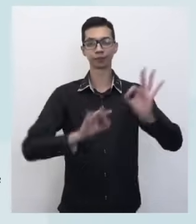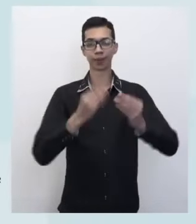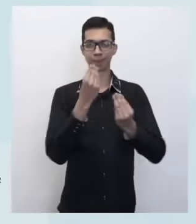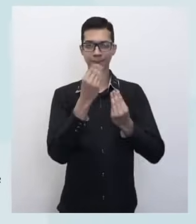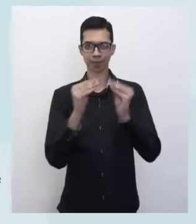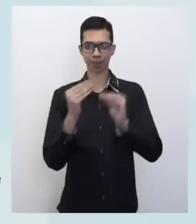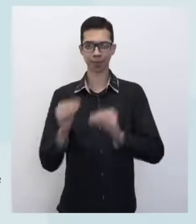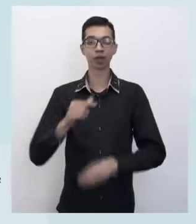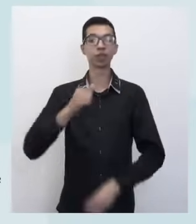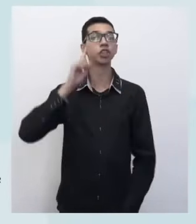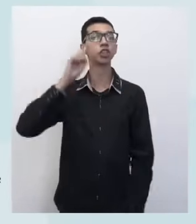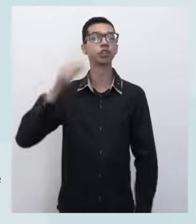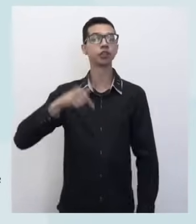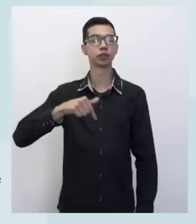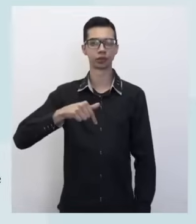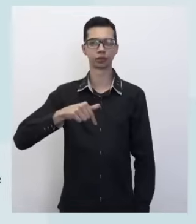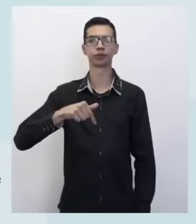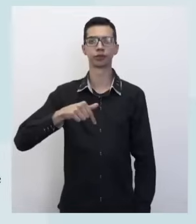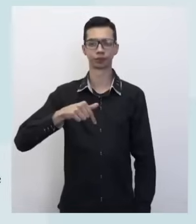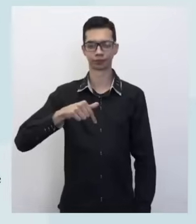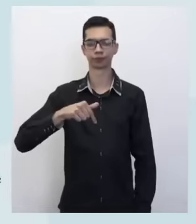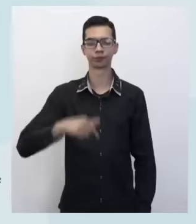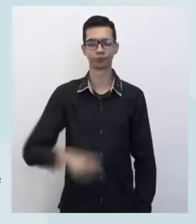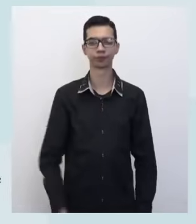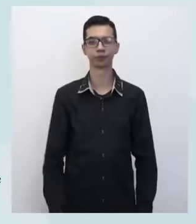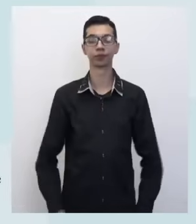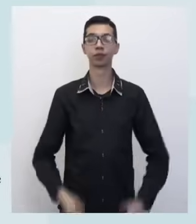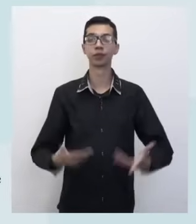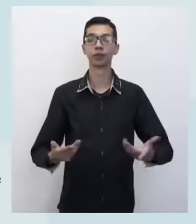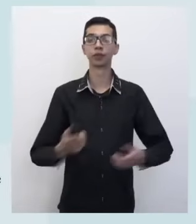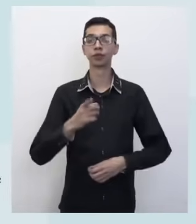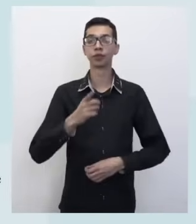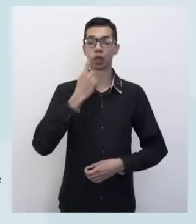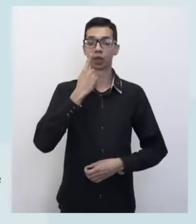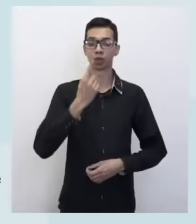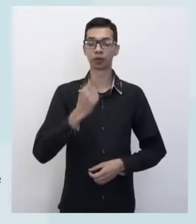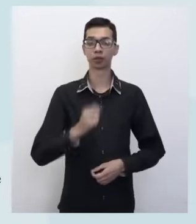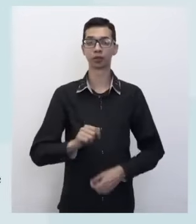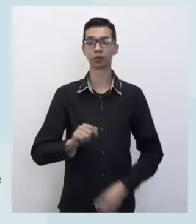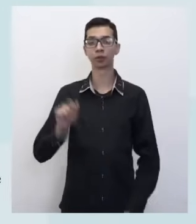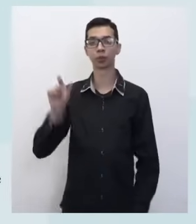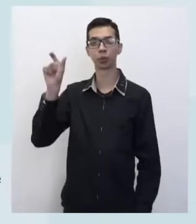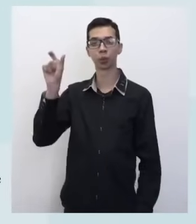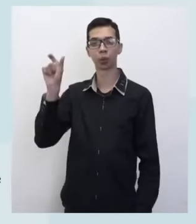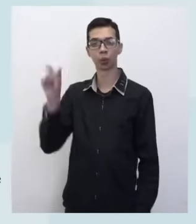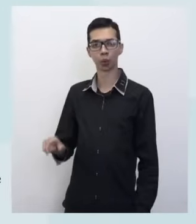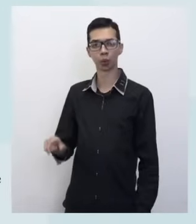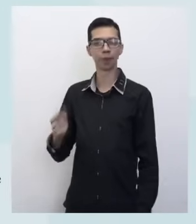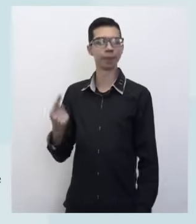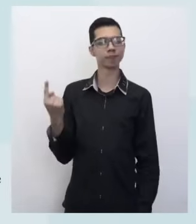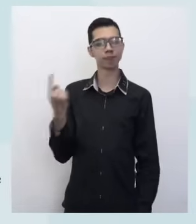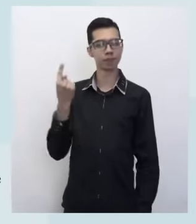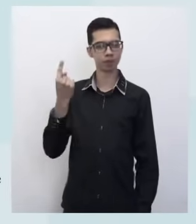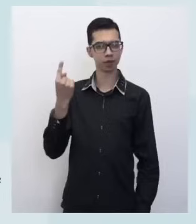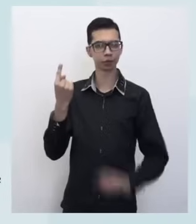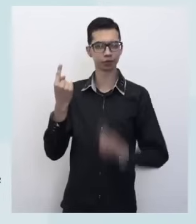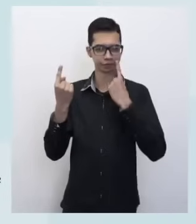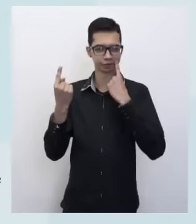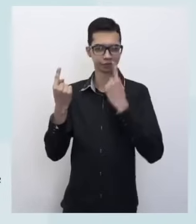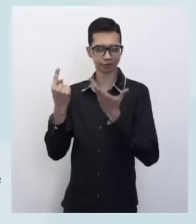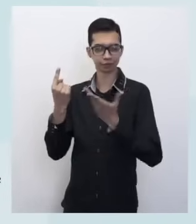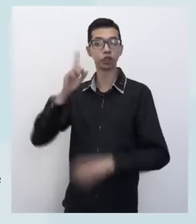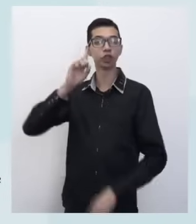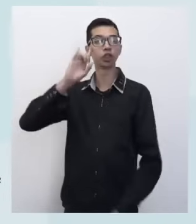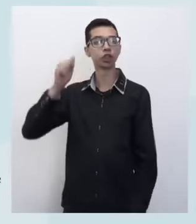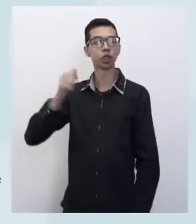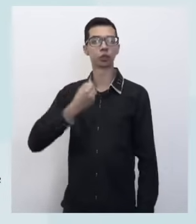7 dias. Daí você vai colocando na primeira coluninha aí o dia, né, o número do dia. E